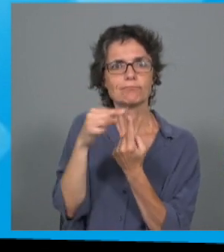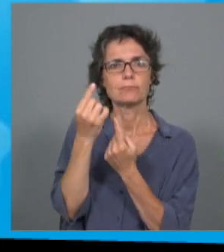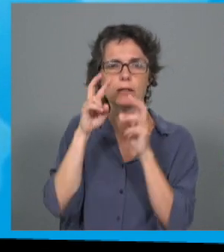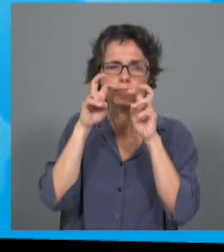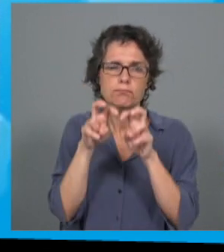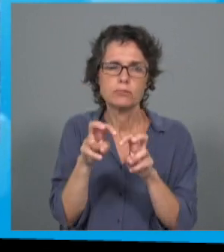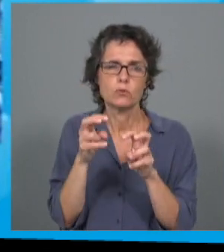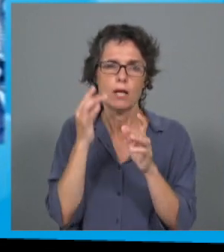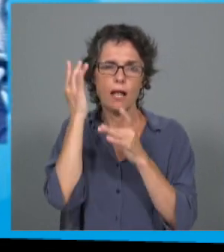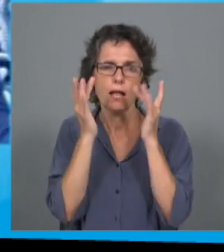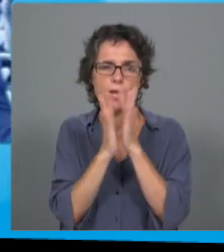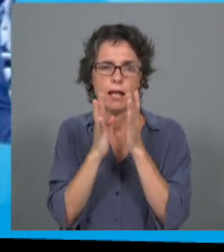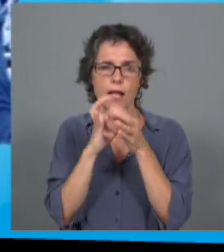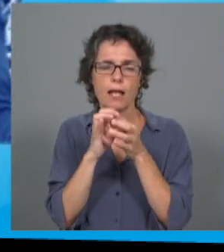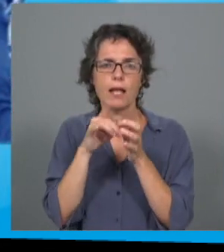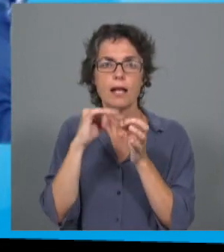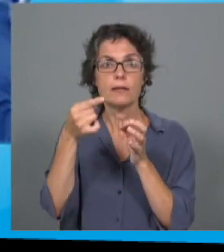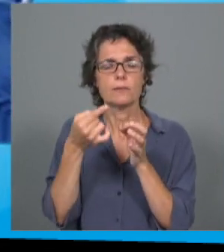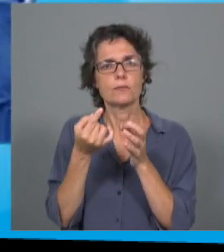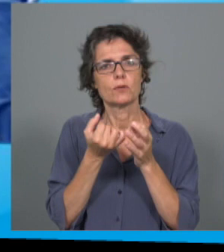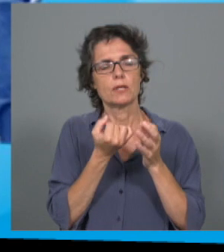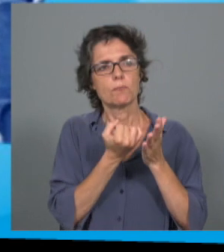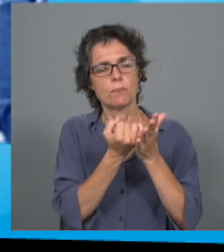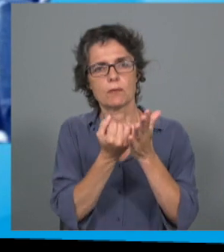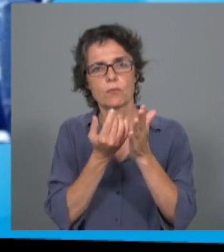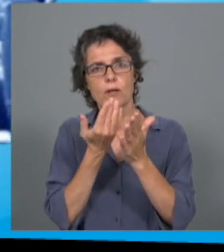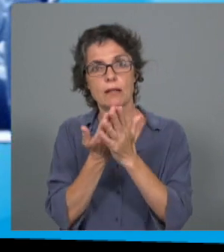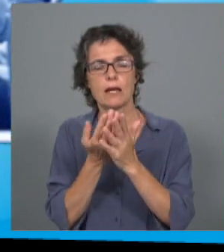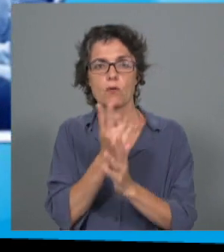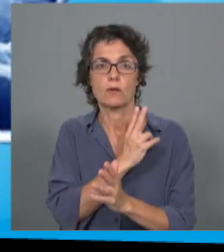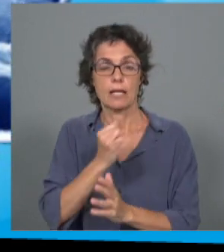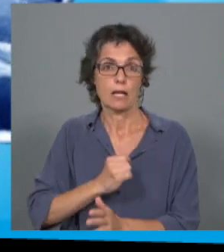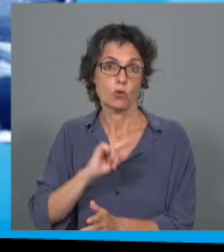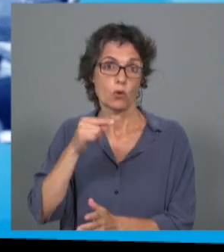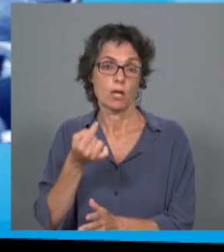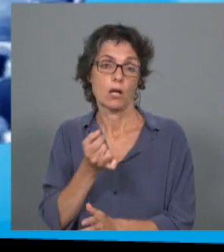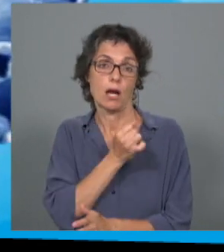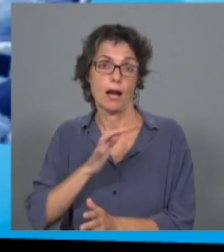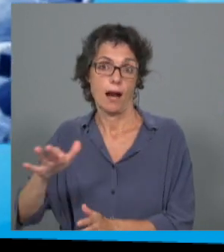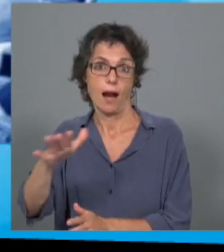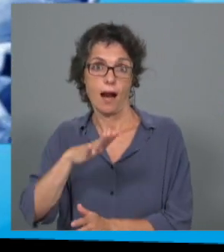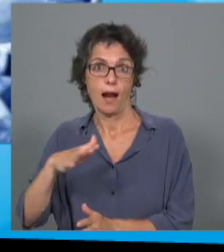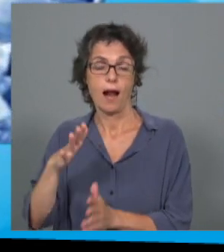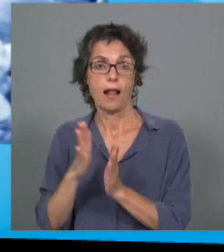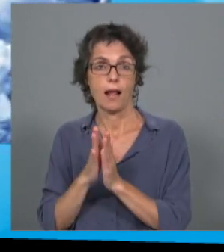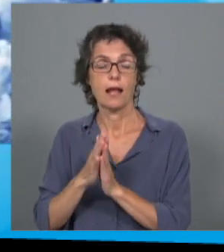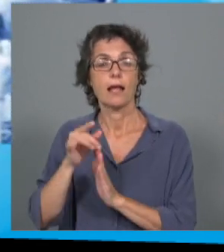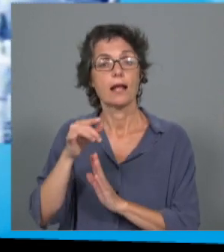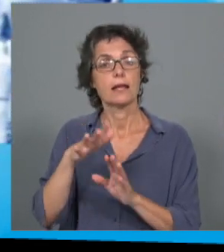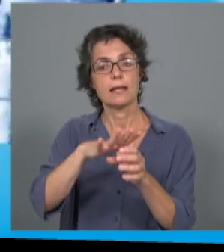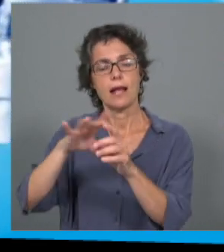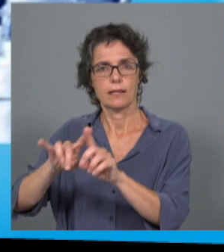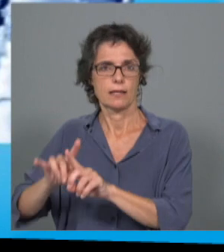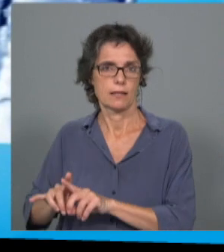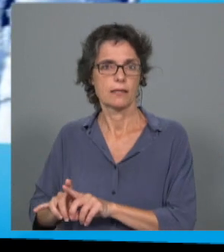poder servir a diocese, servir a Universidade Católica, nas áreas respectivas que cada